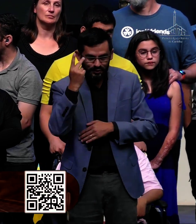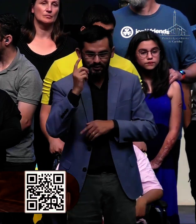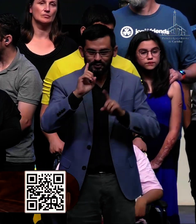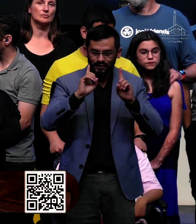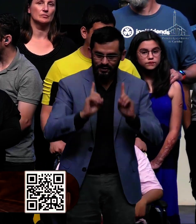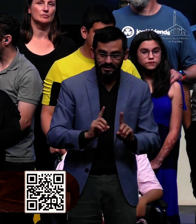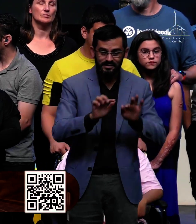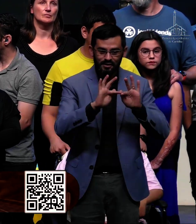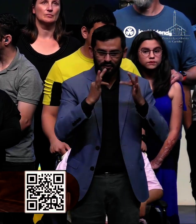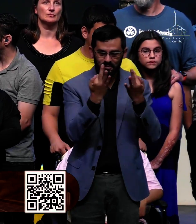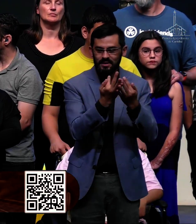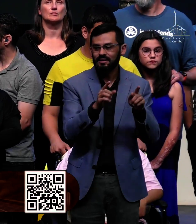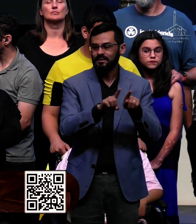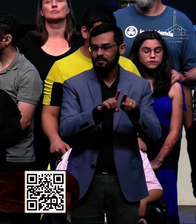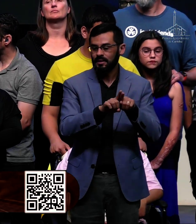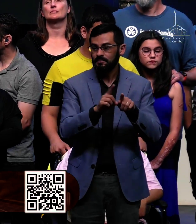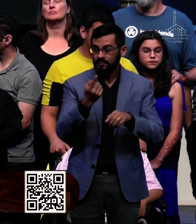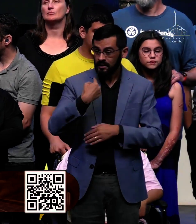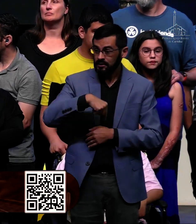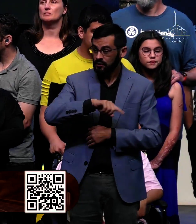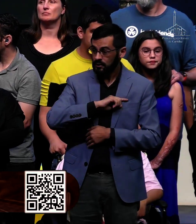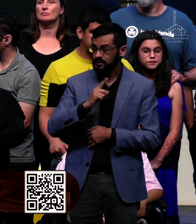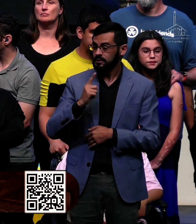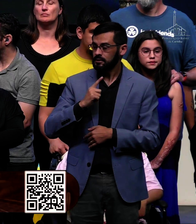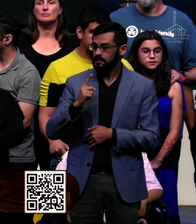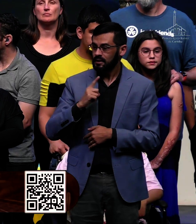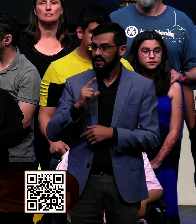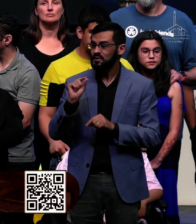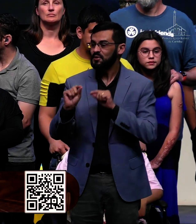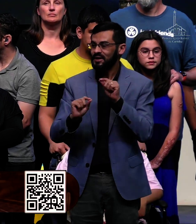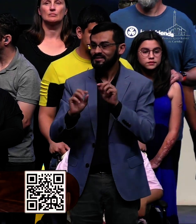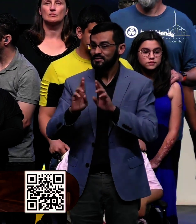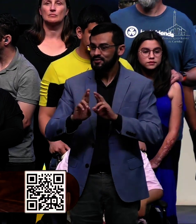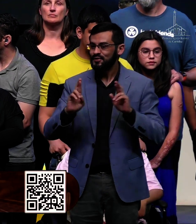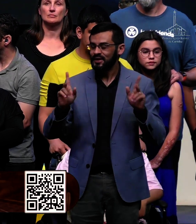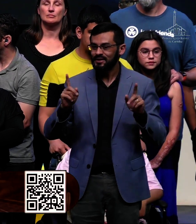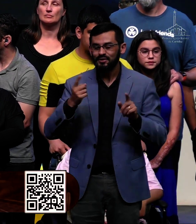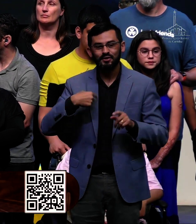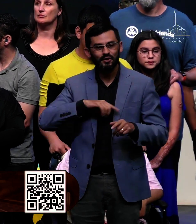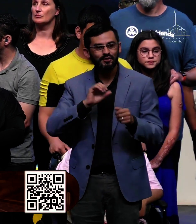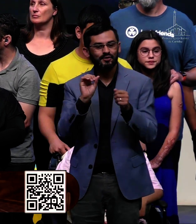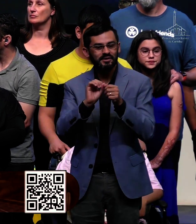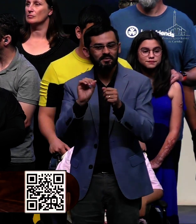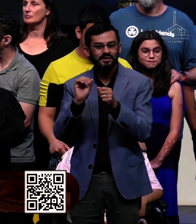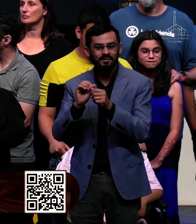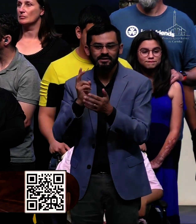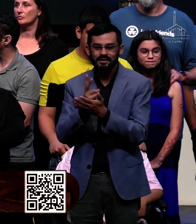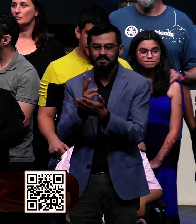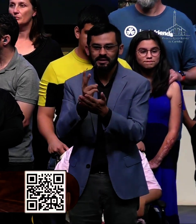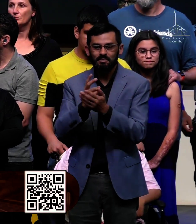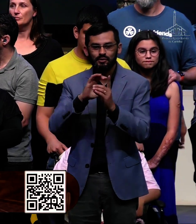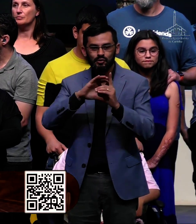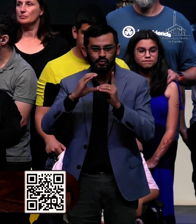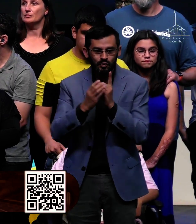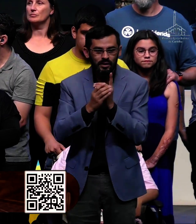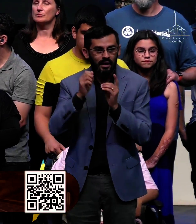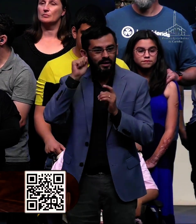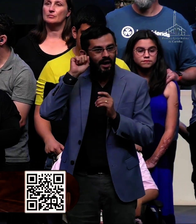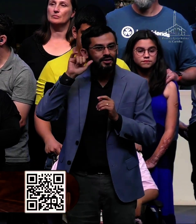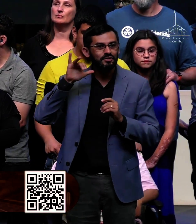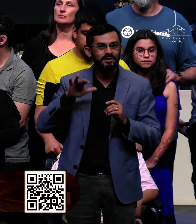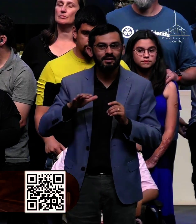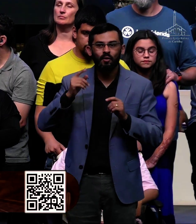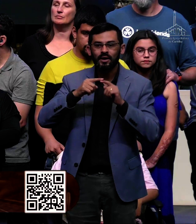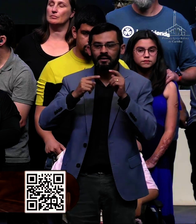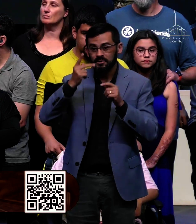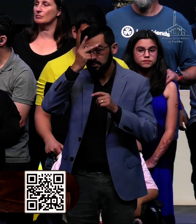e seus familiares. Nós temos também um elemento diferente que nós fazemos em todo o culto, que é a audiodescrição para os